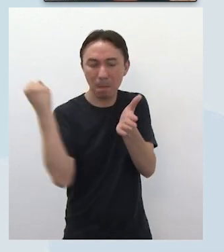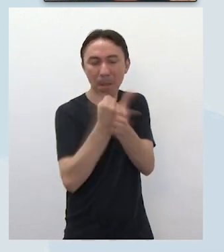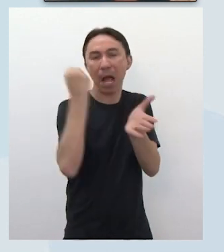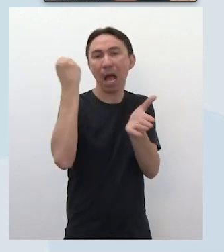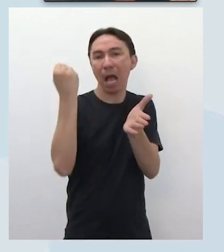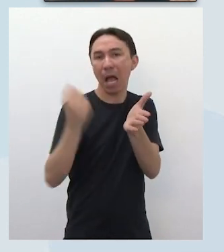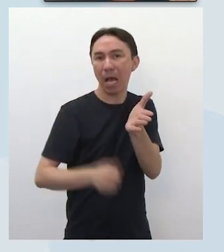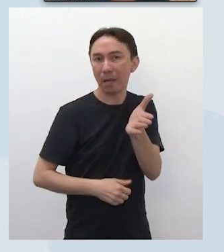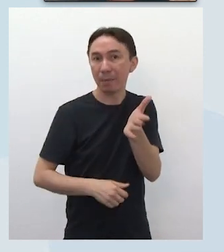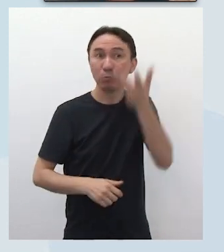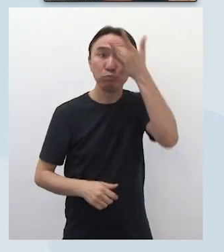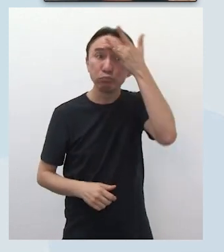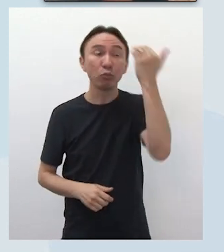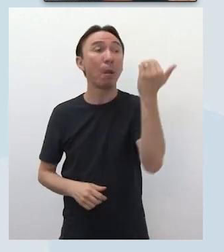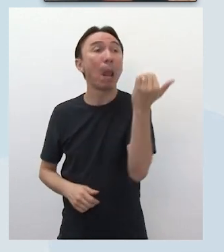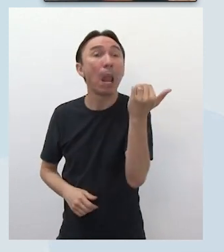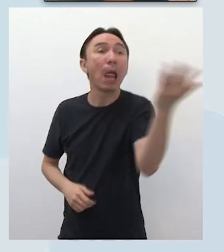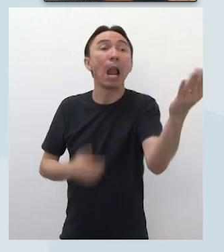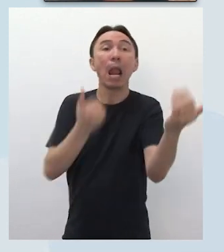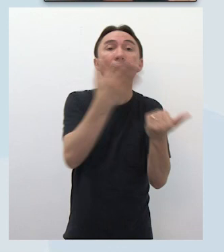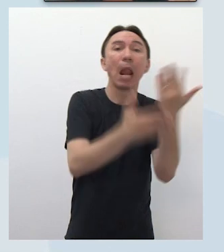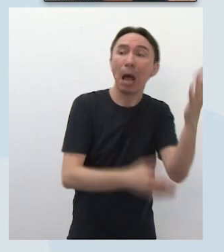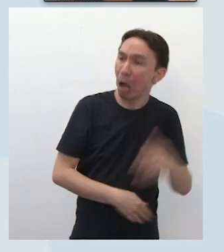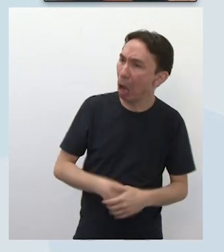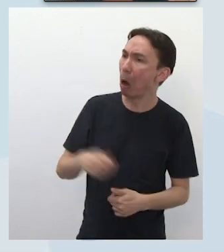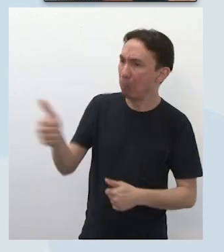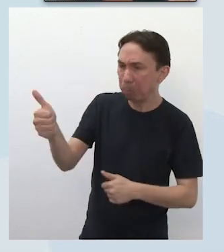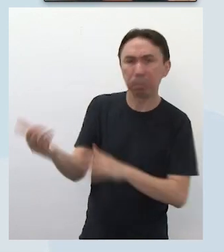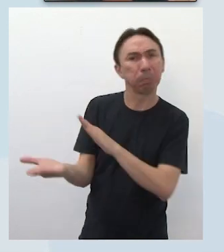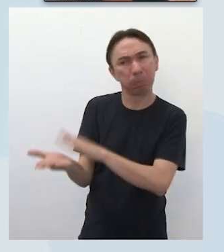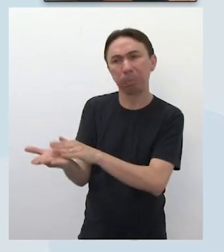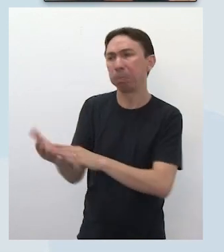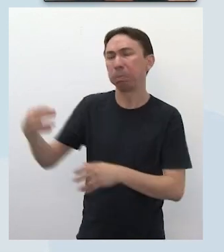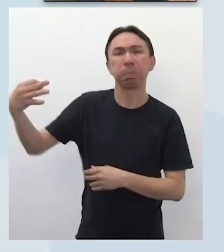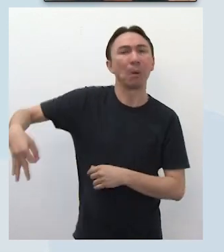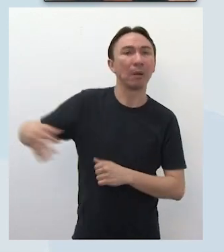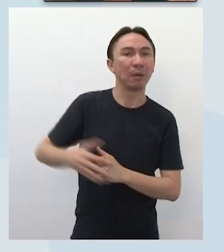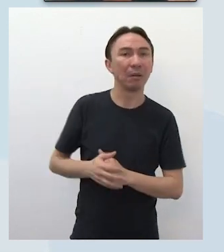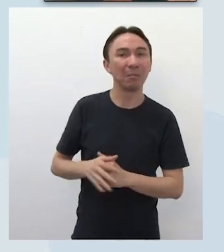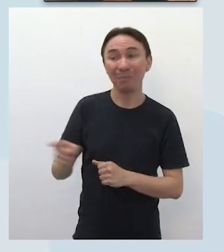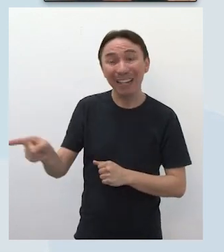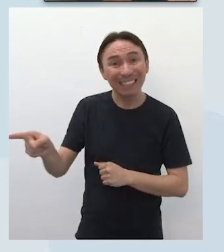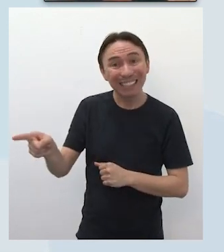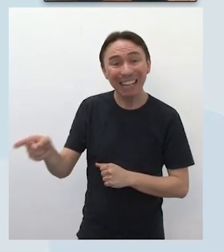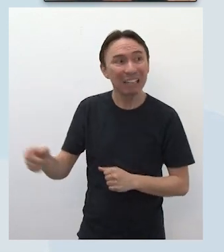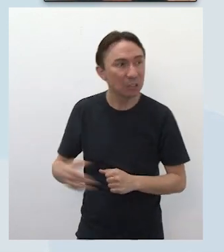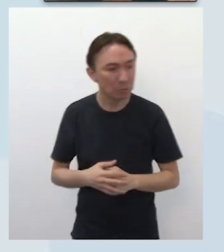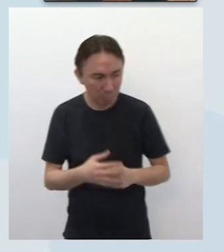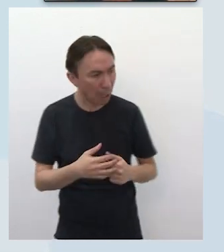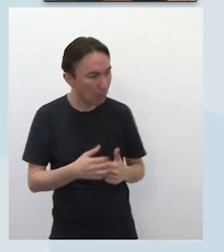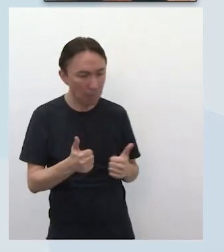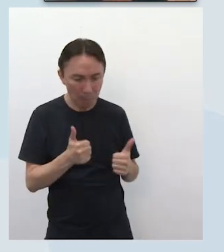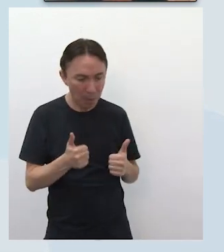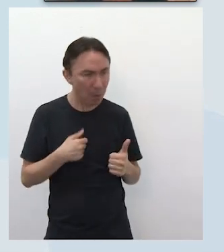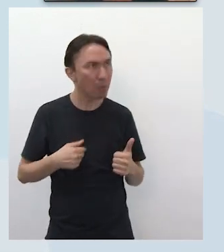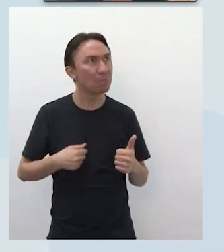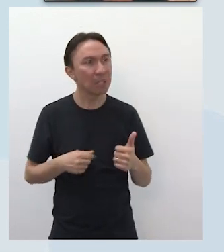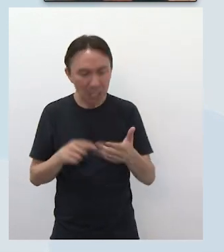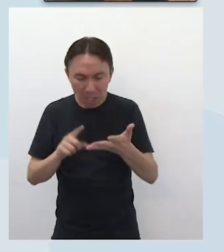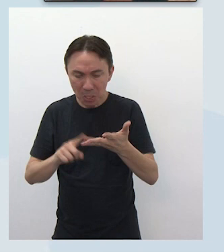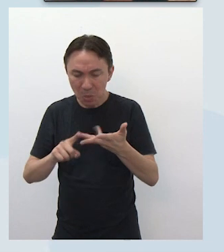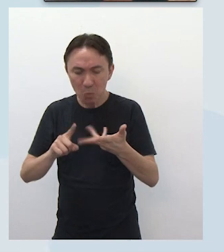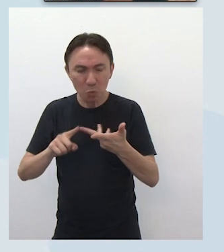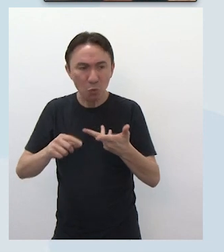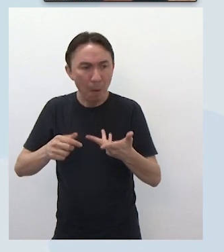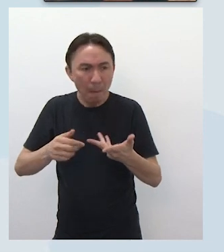externa, mas eles não indicam o que melhorar. E isso acaba reforçando uma insegurança. Então,